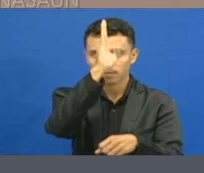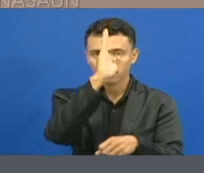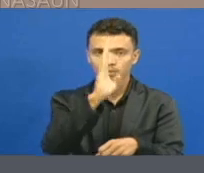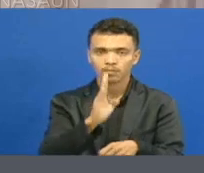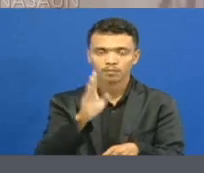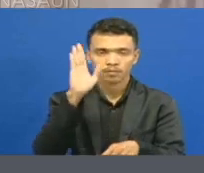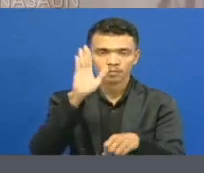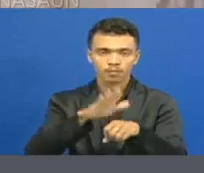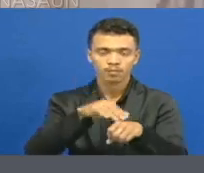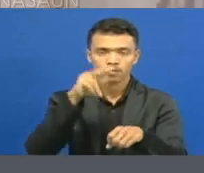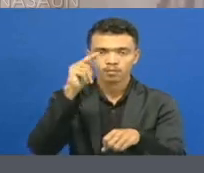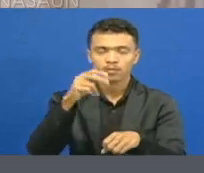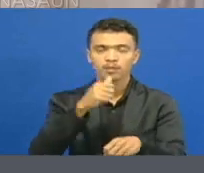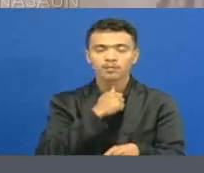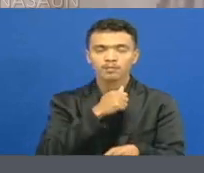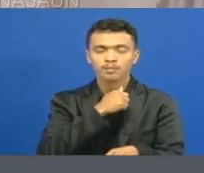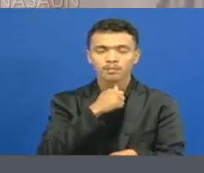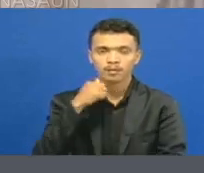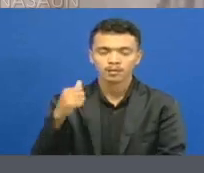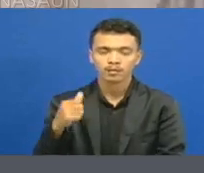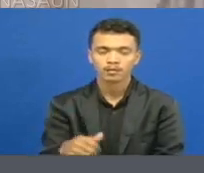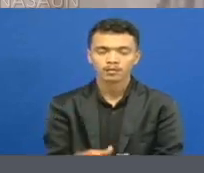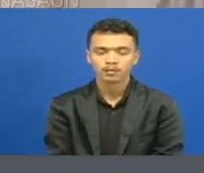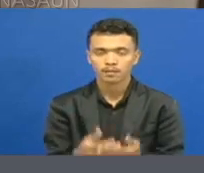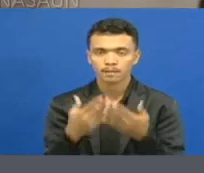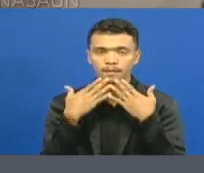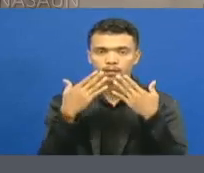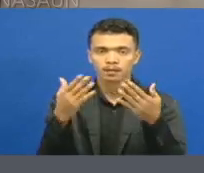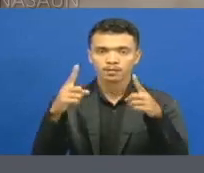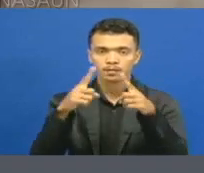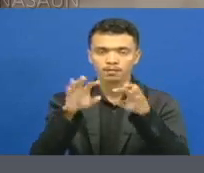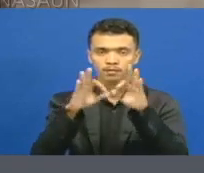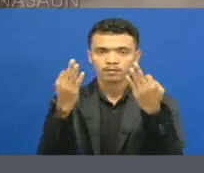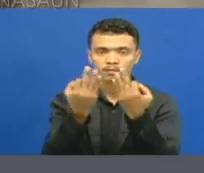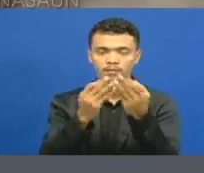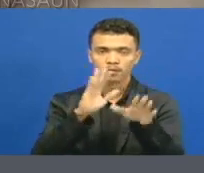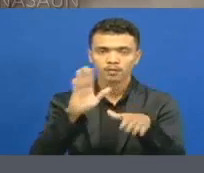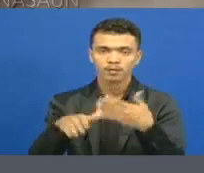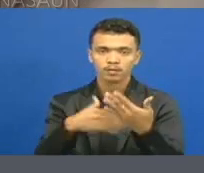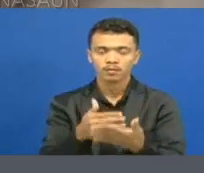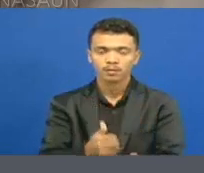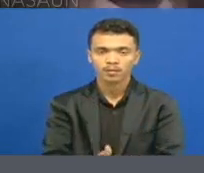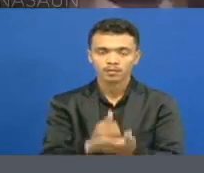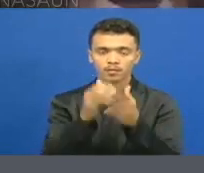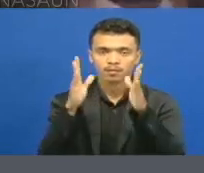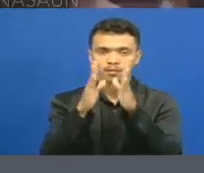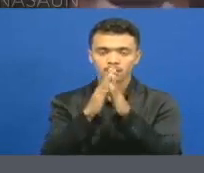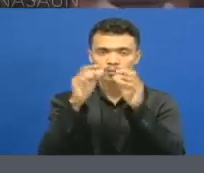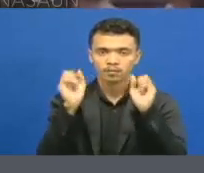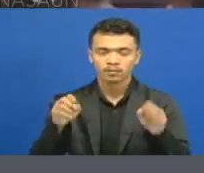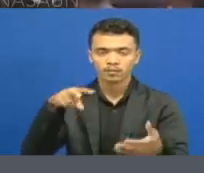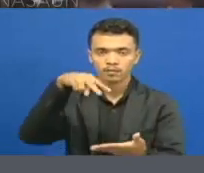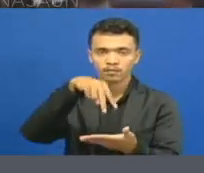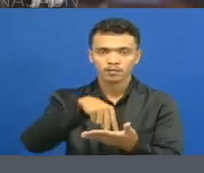colonia. Padre Francisco da Costa Villanova agradece a família Roto Nebe durante o apoio à oração, onde bele firme na fata